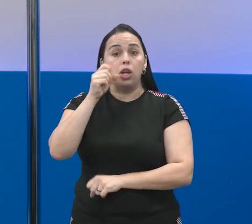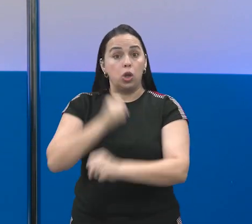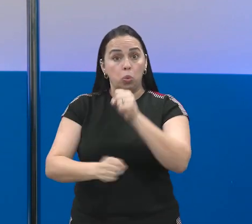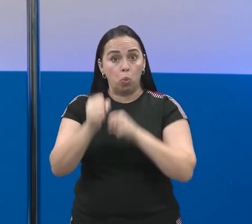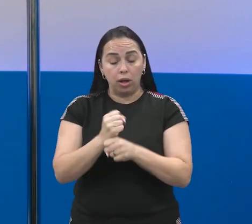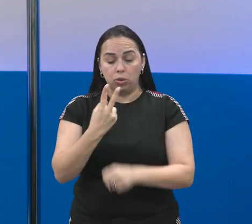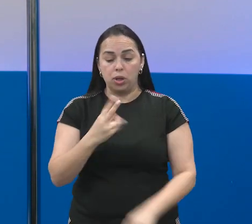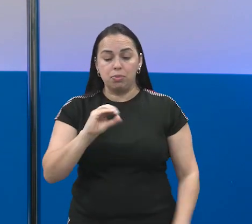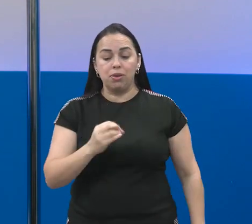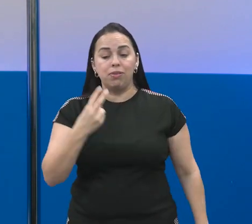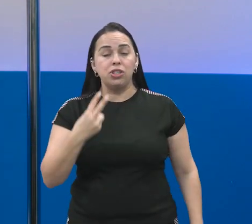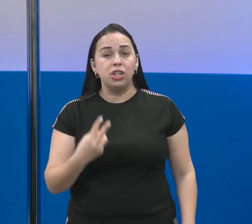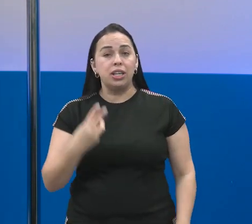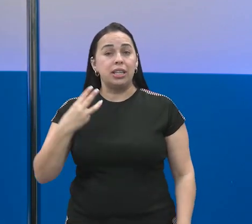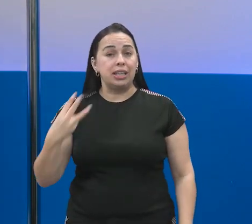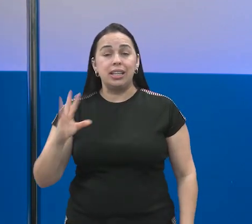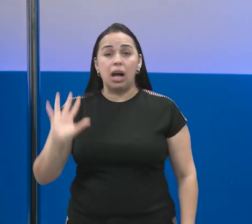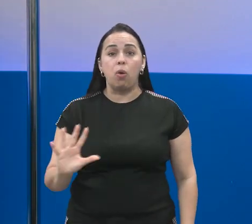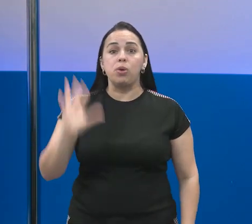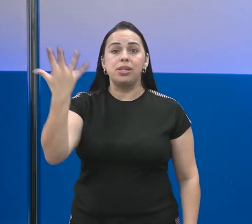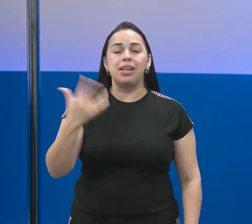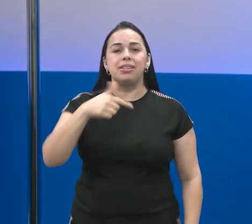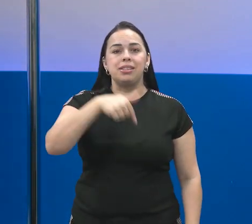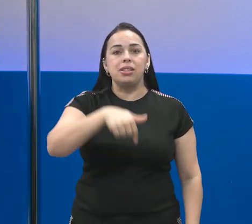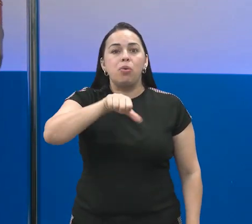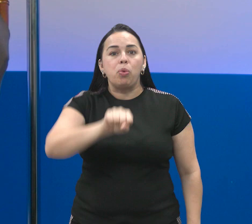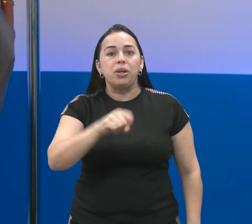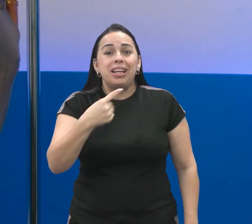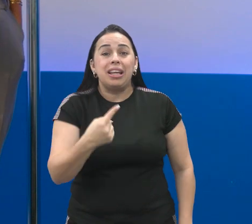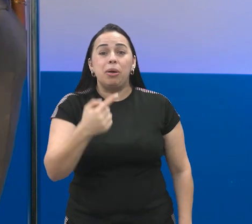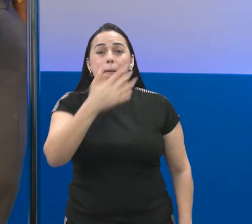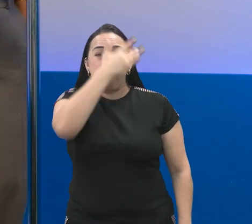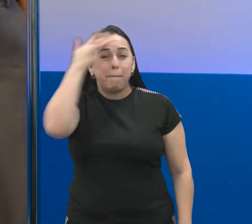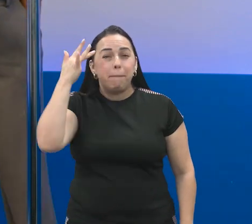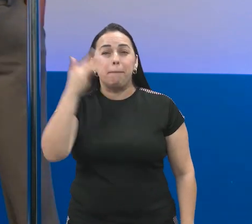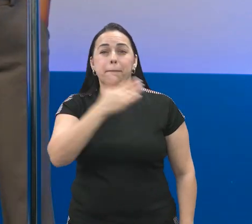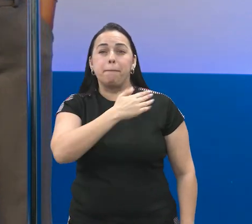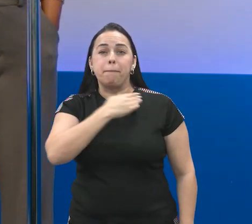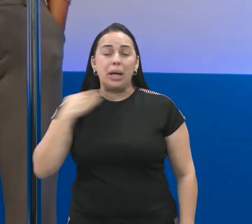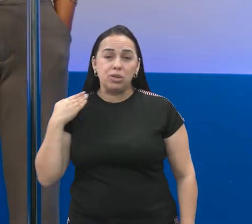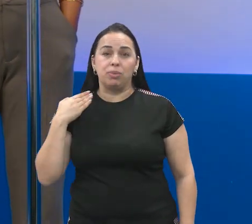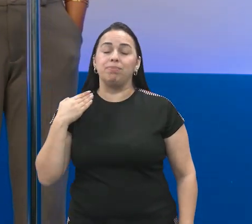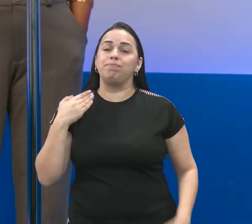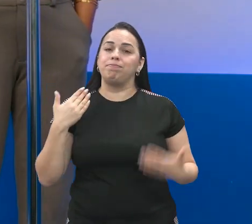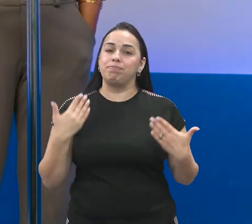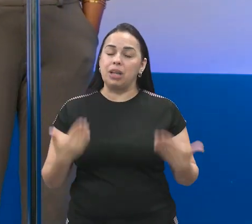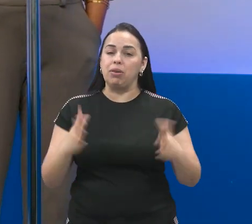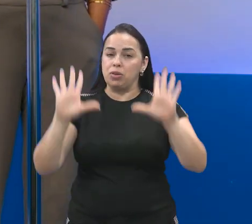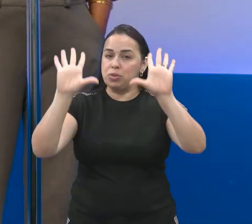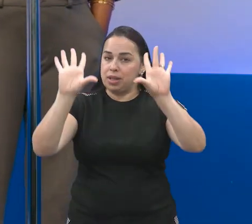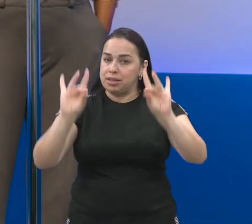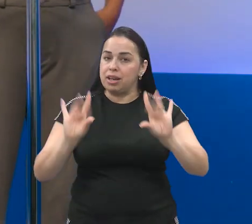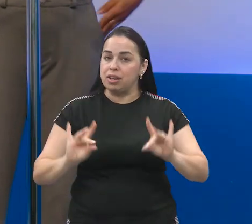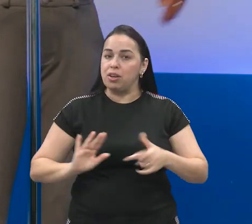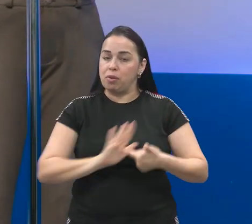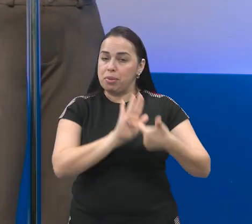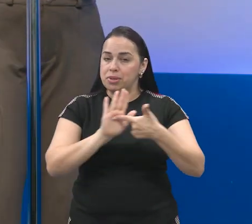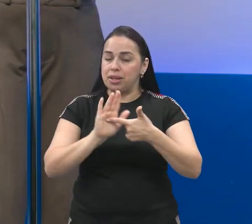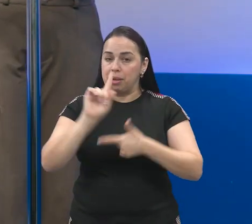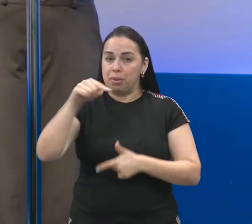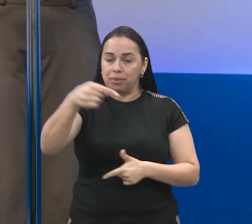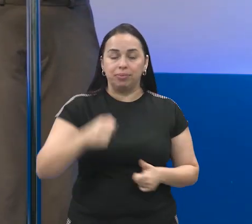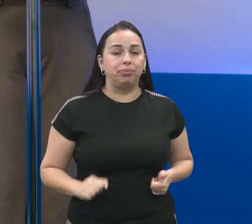em 2023 foram registradas 781 mortes no Brasil. Os detalhes a